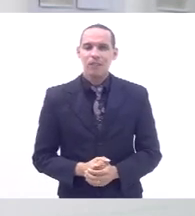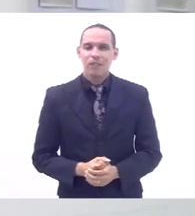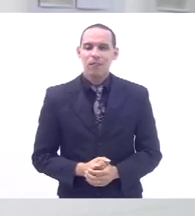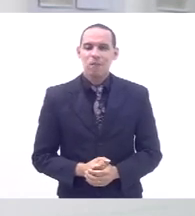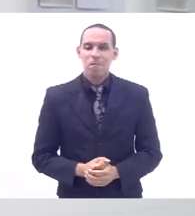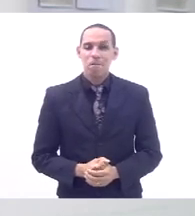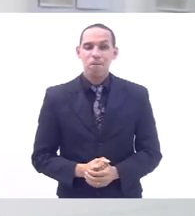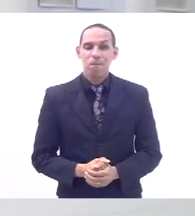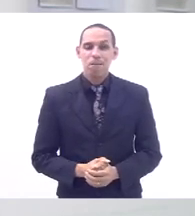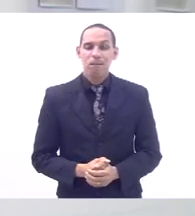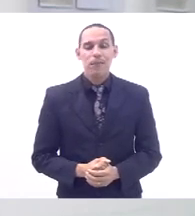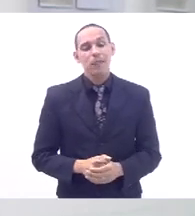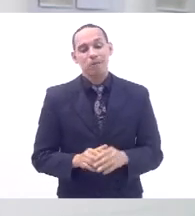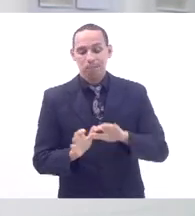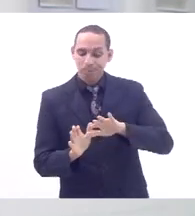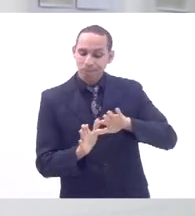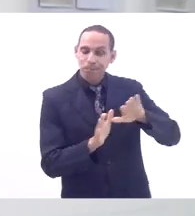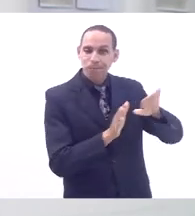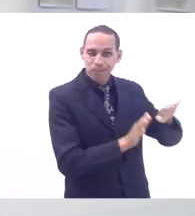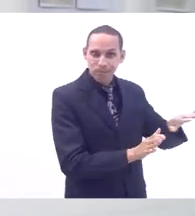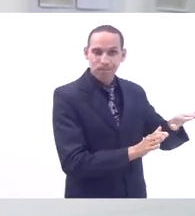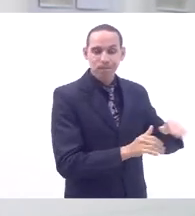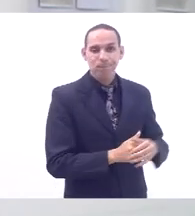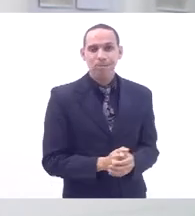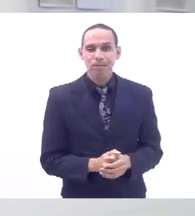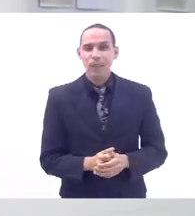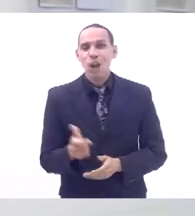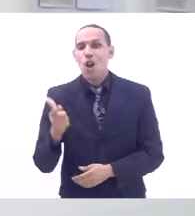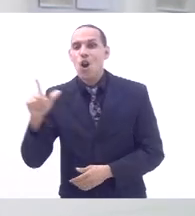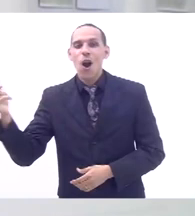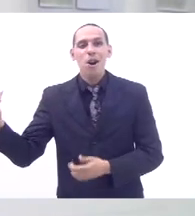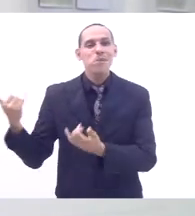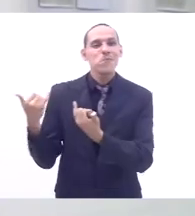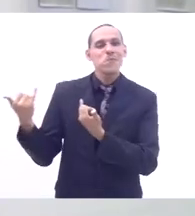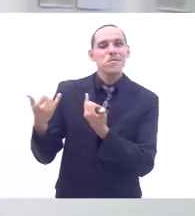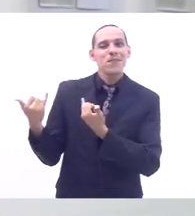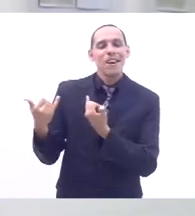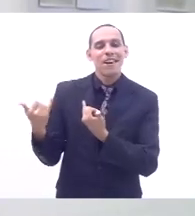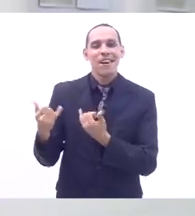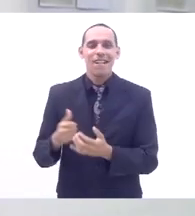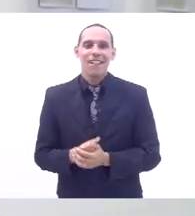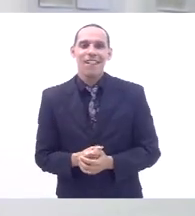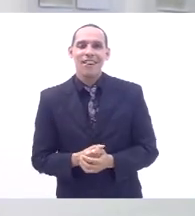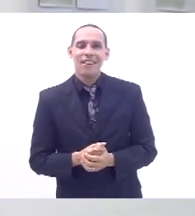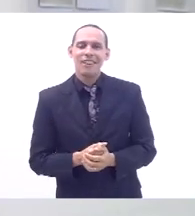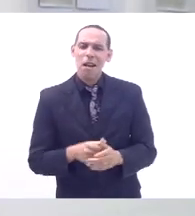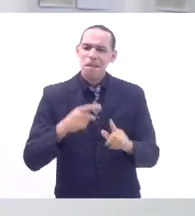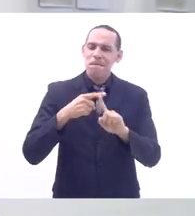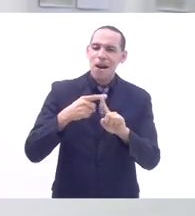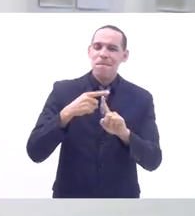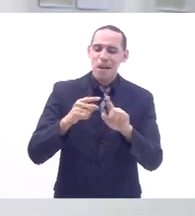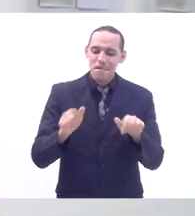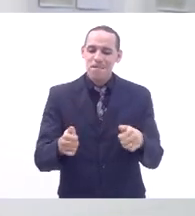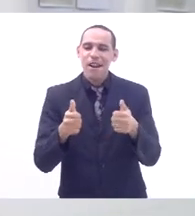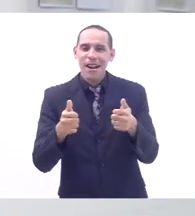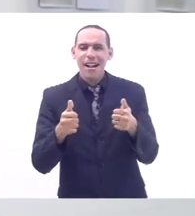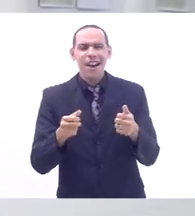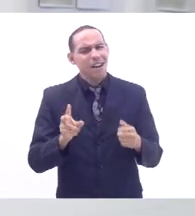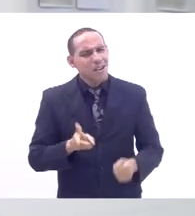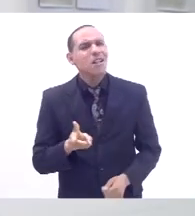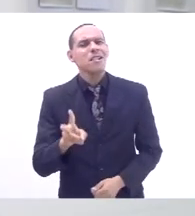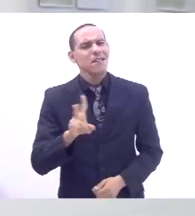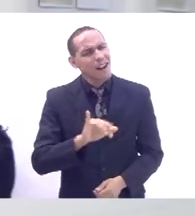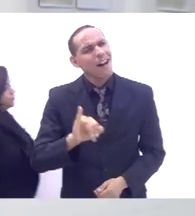E, de um outro lado, eu ouvia dizer palavras de otimismo para que eu fosse